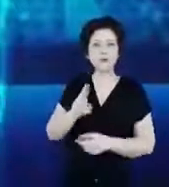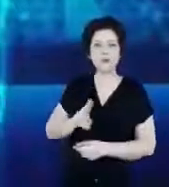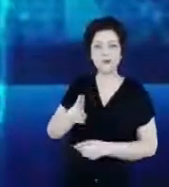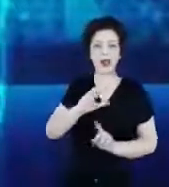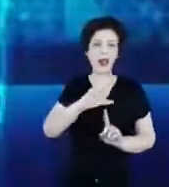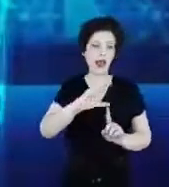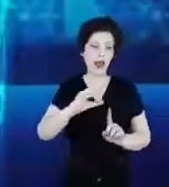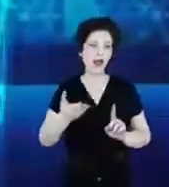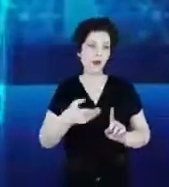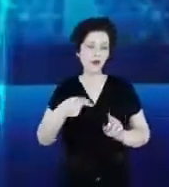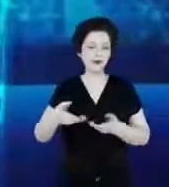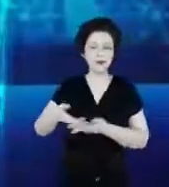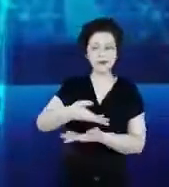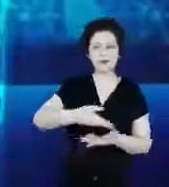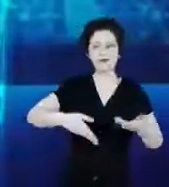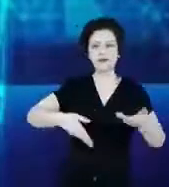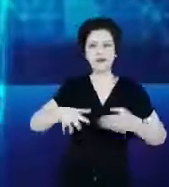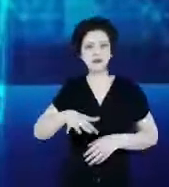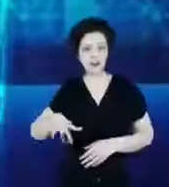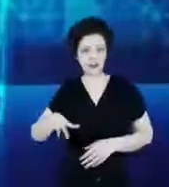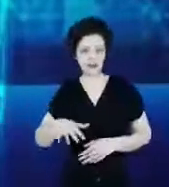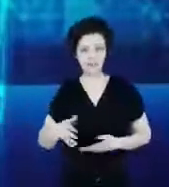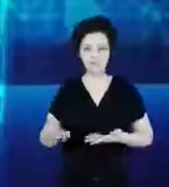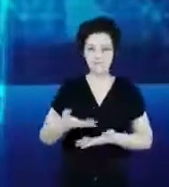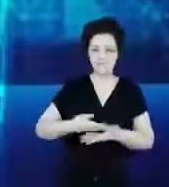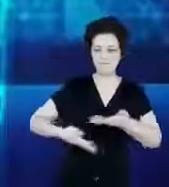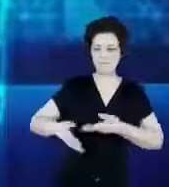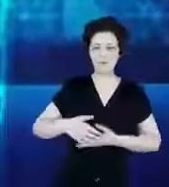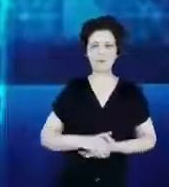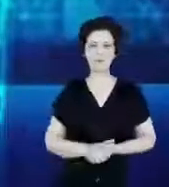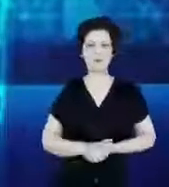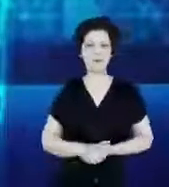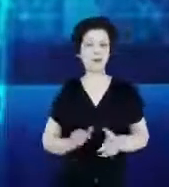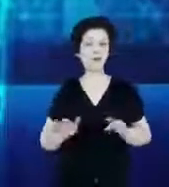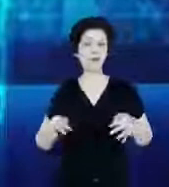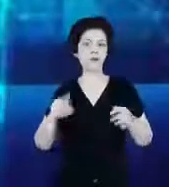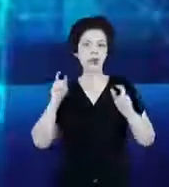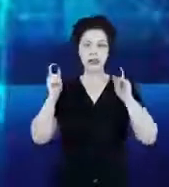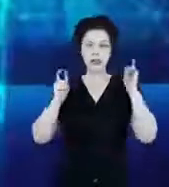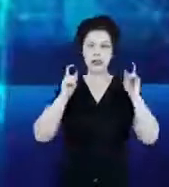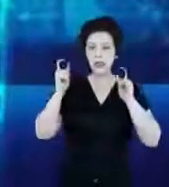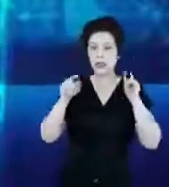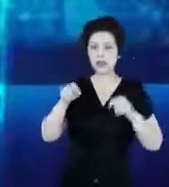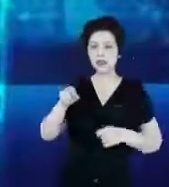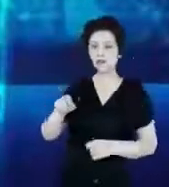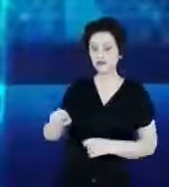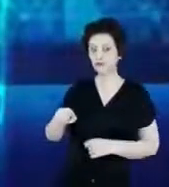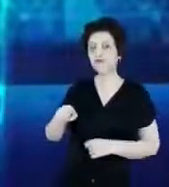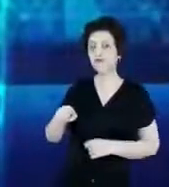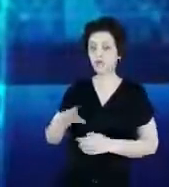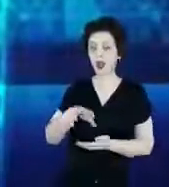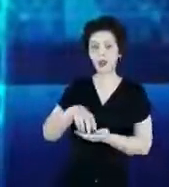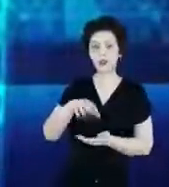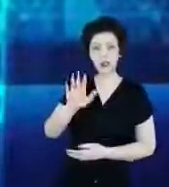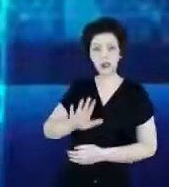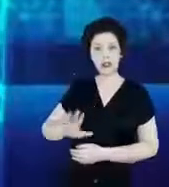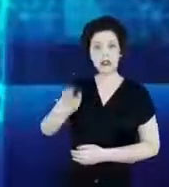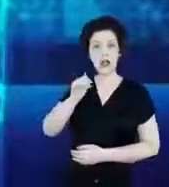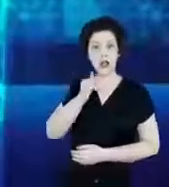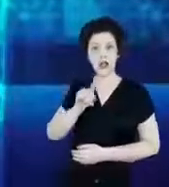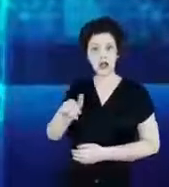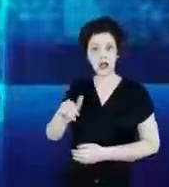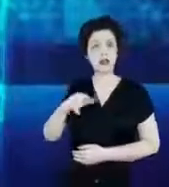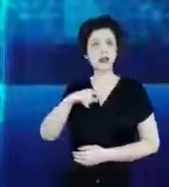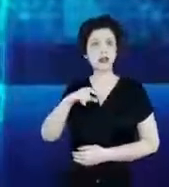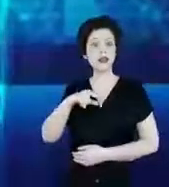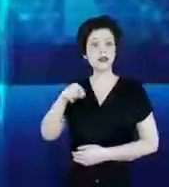vai interagir com o setor. E, para finalizar, com essa preocupação social que a Agência Nacional de Energia Elétrica tem,